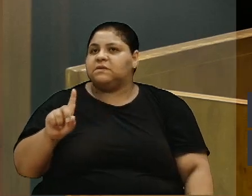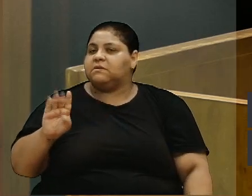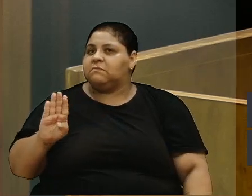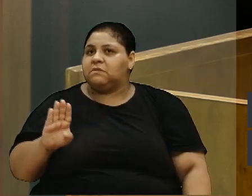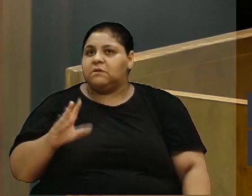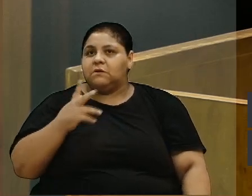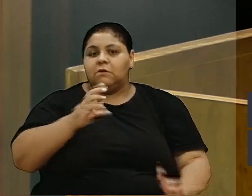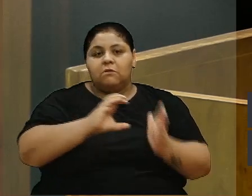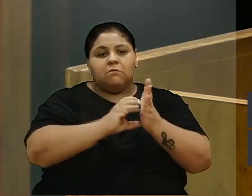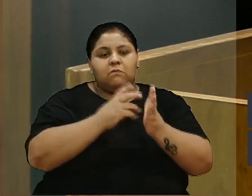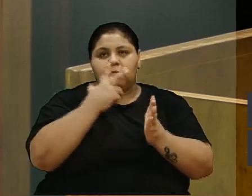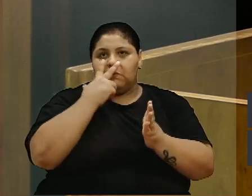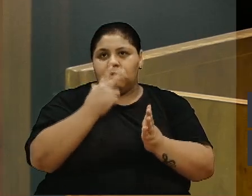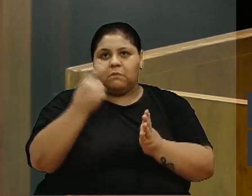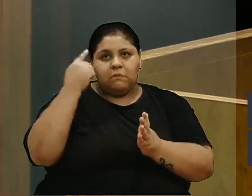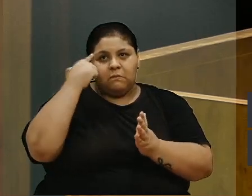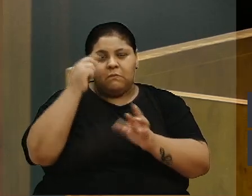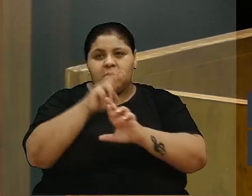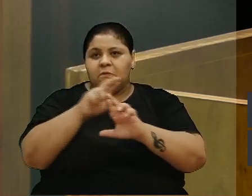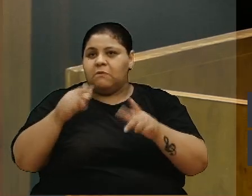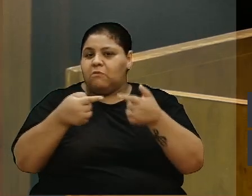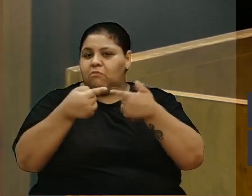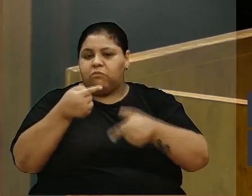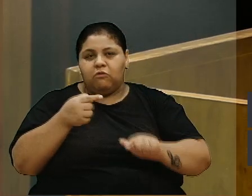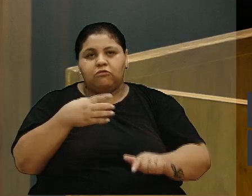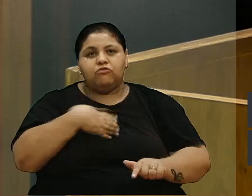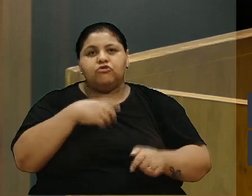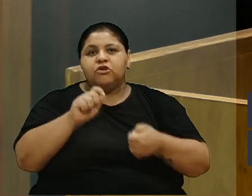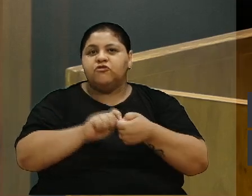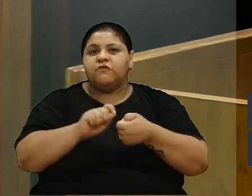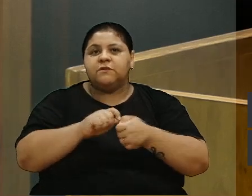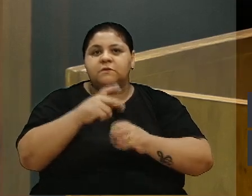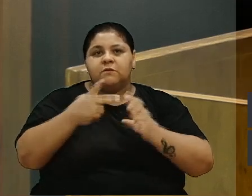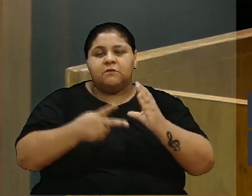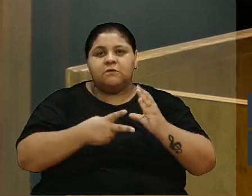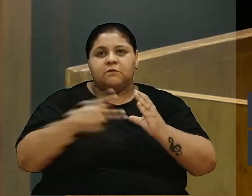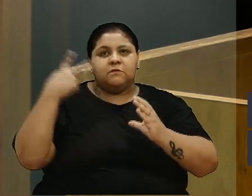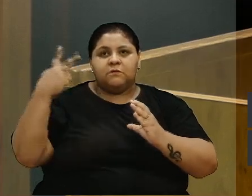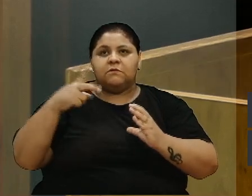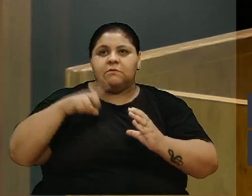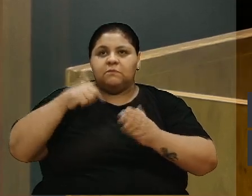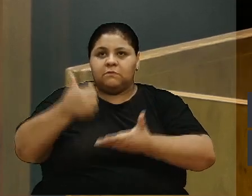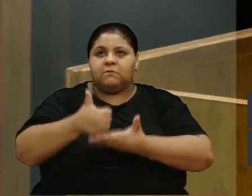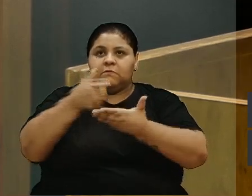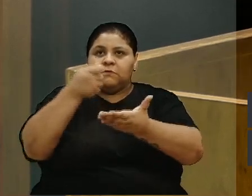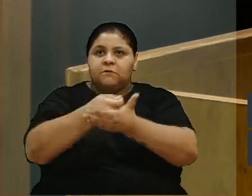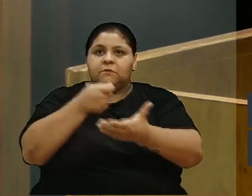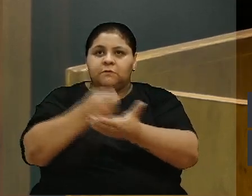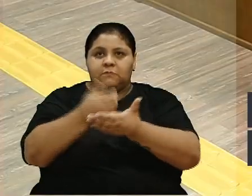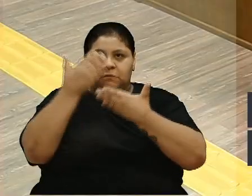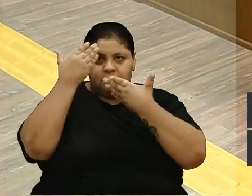pensam diferente. Eu discordo totalmente dessa maneira de fazer política. Contem comigo nessa luta e estamos juntos. Obrigado.